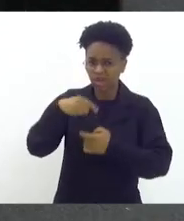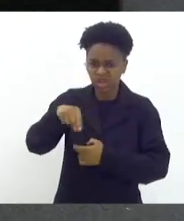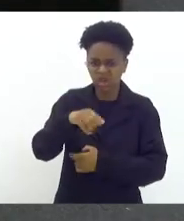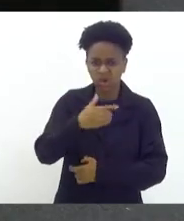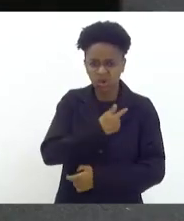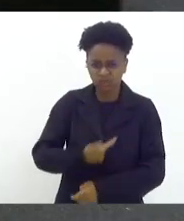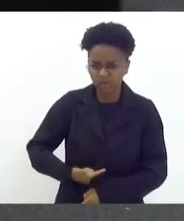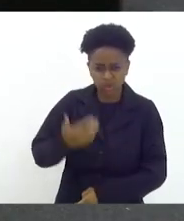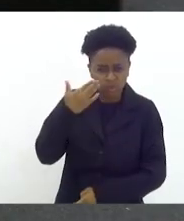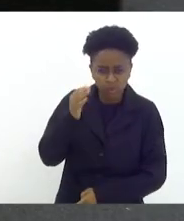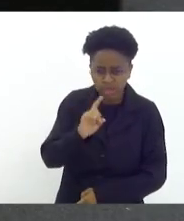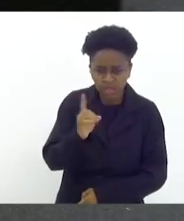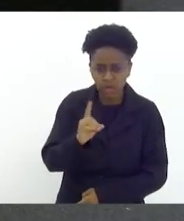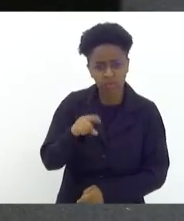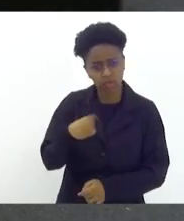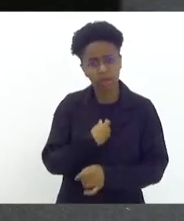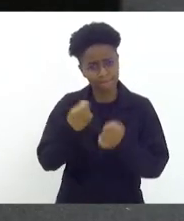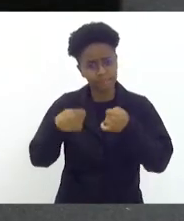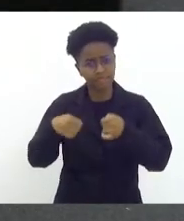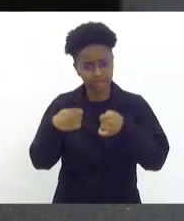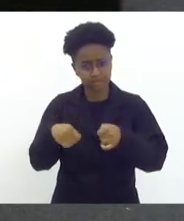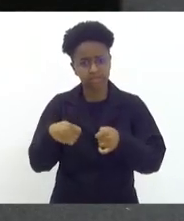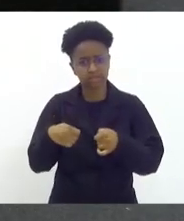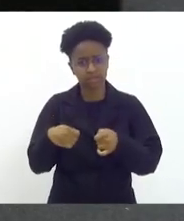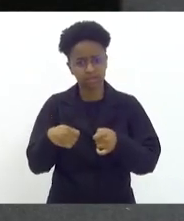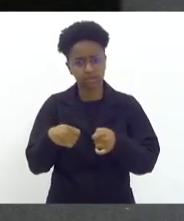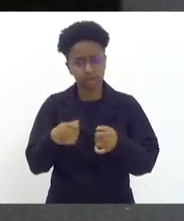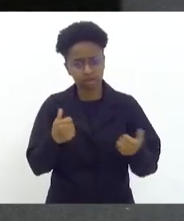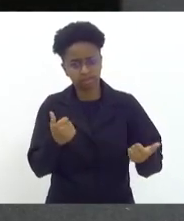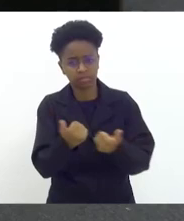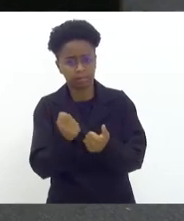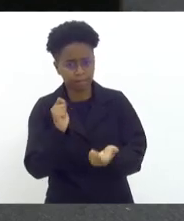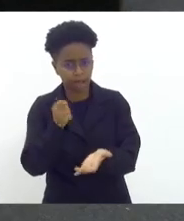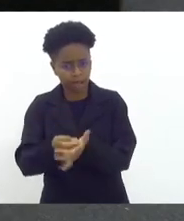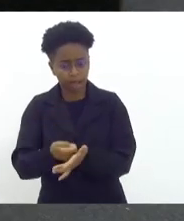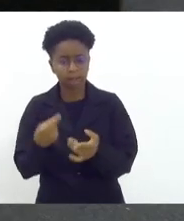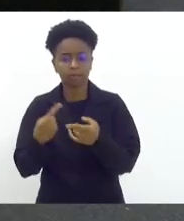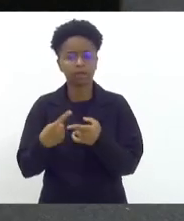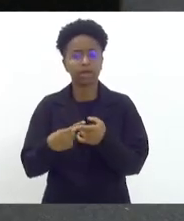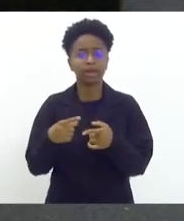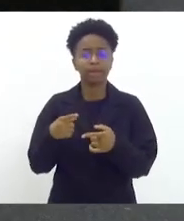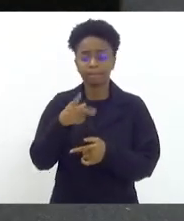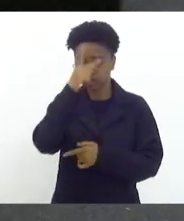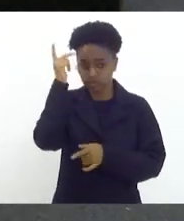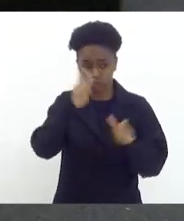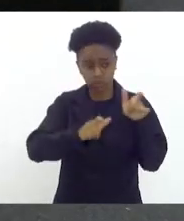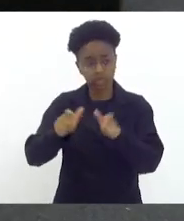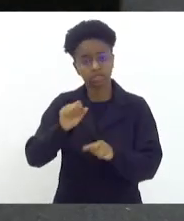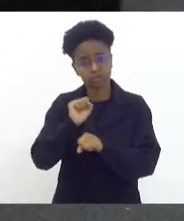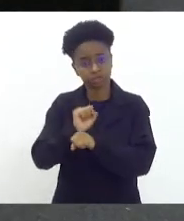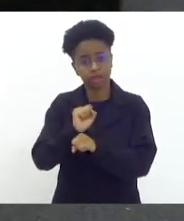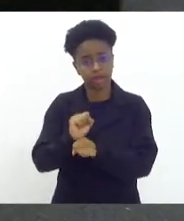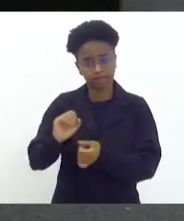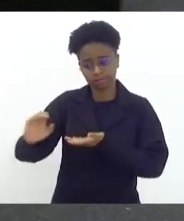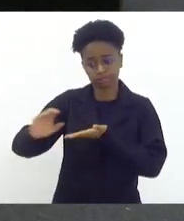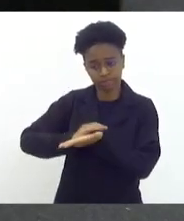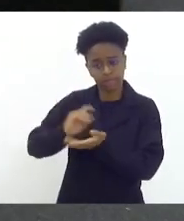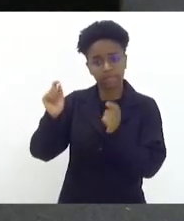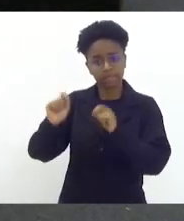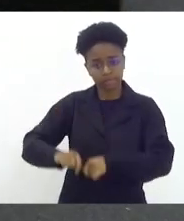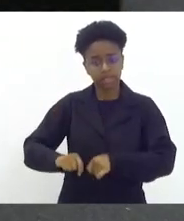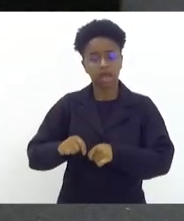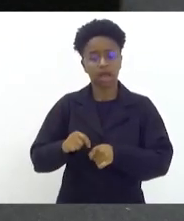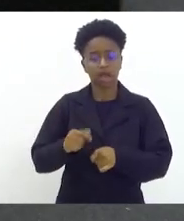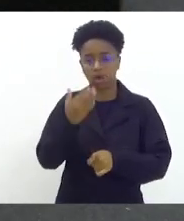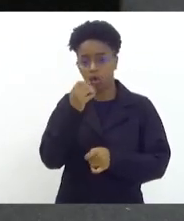precisam do super-rj Será que o governador não entendeu que tem muita gente esperando isso para poder botar comida na mesa para poder compor a sua